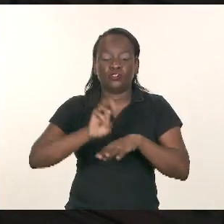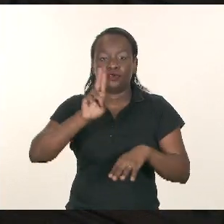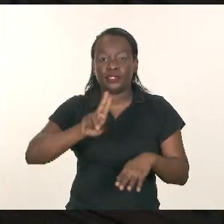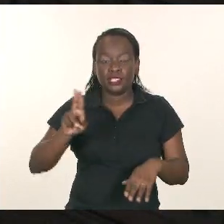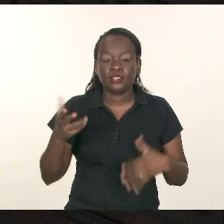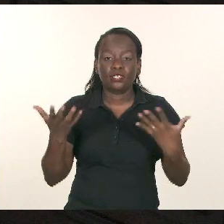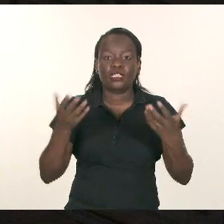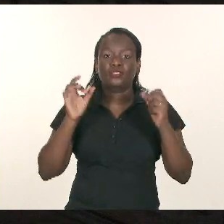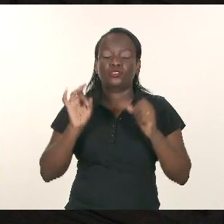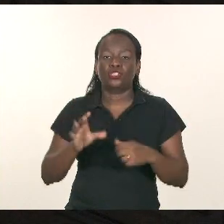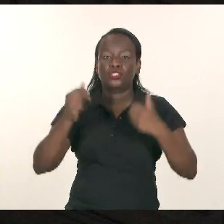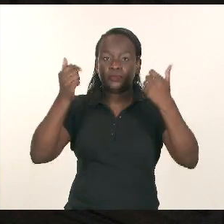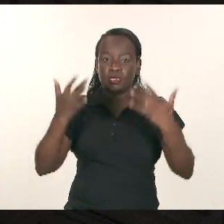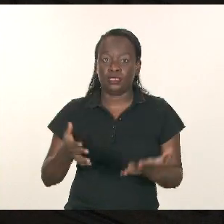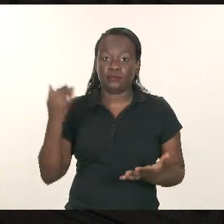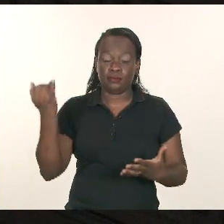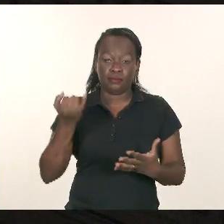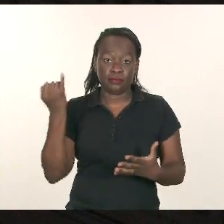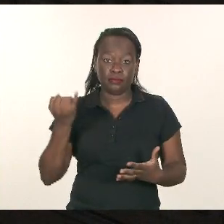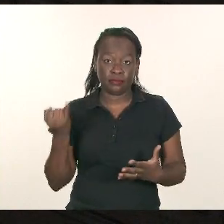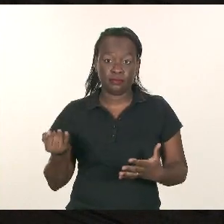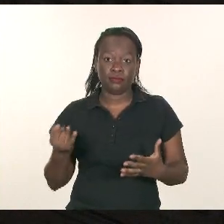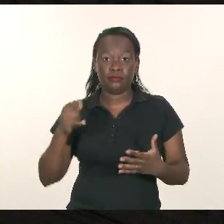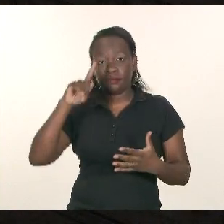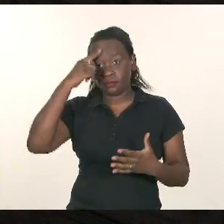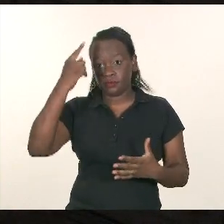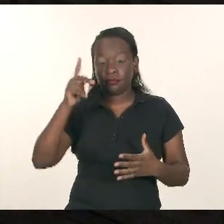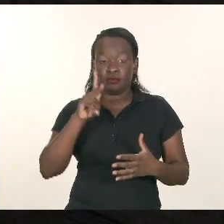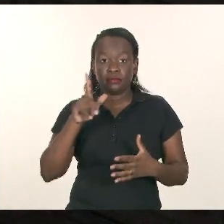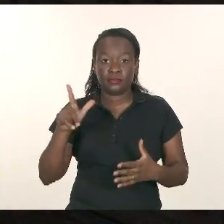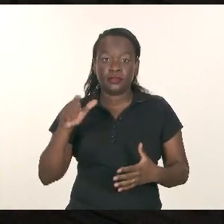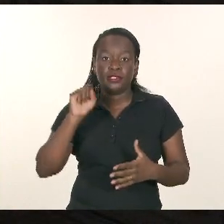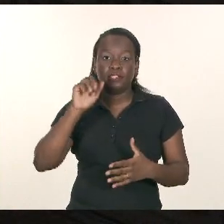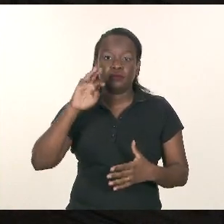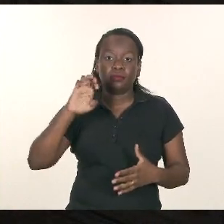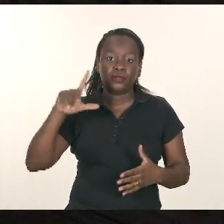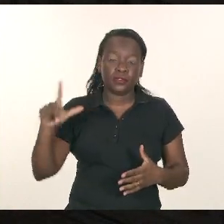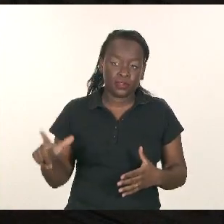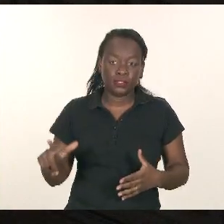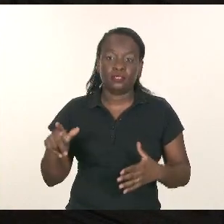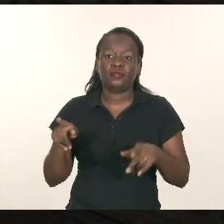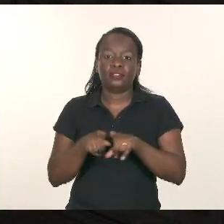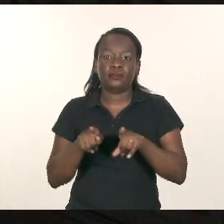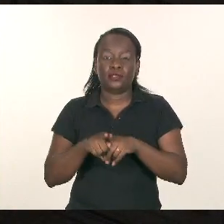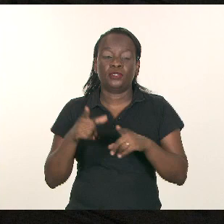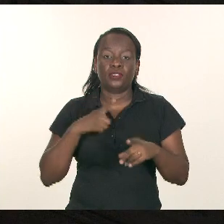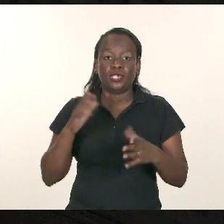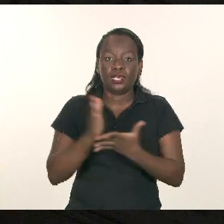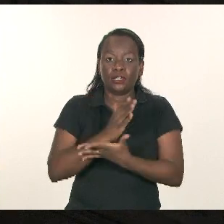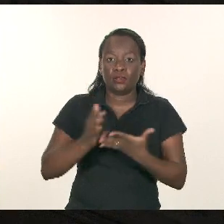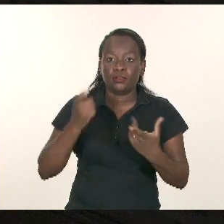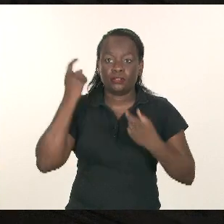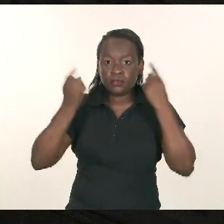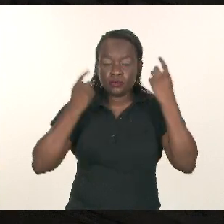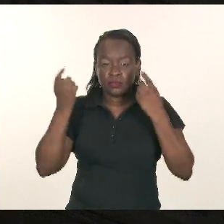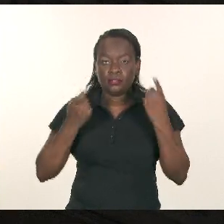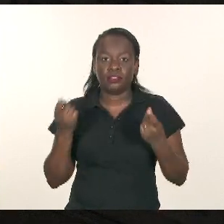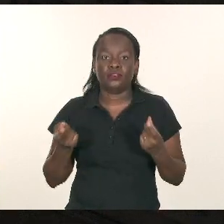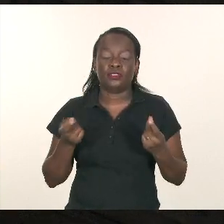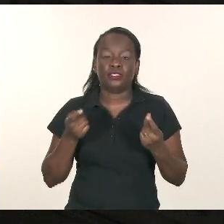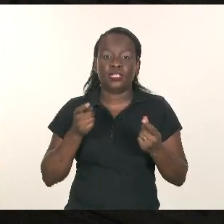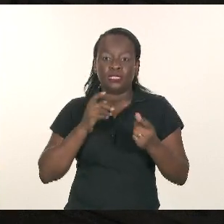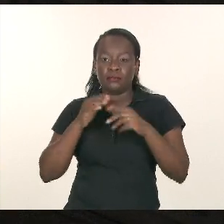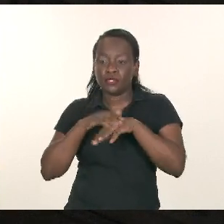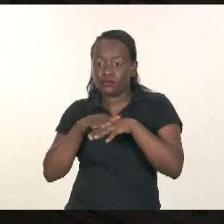universitário, eu queria apenas dizer da importância da iniciativa do projeto do deputado Samuel Malafaia. Eu tinha algumas preocupações que, em diálogo